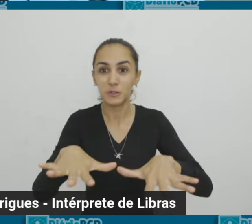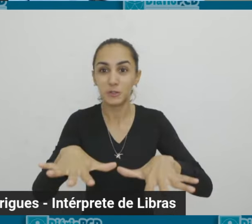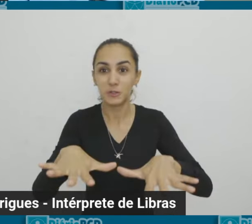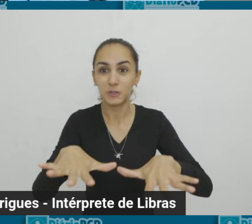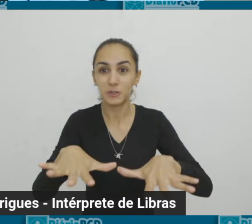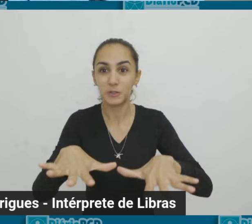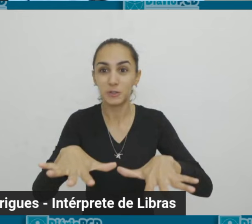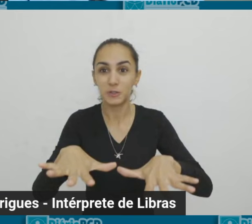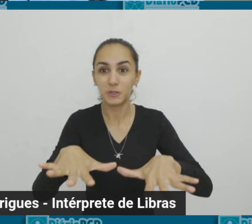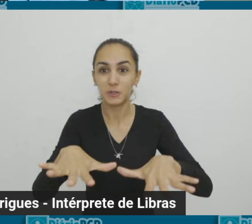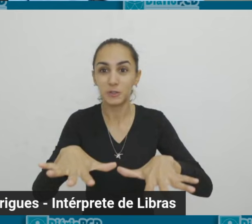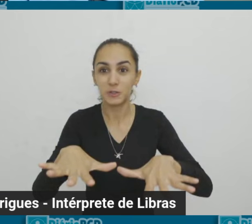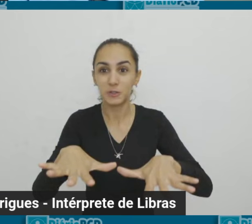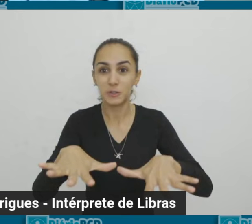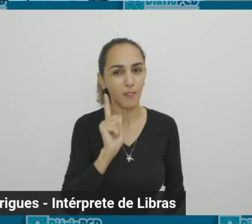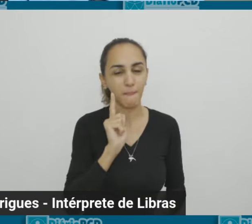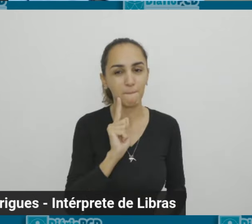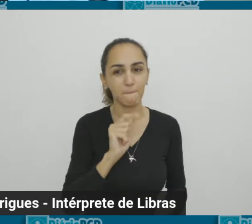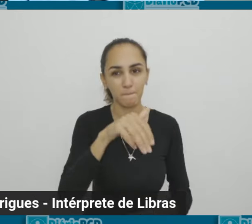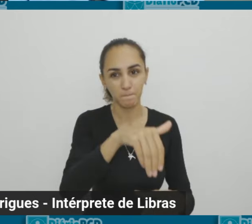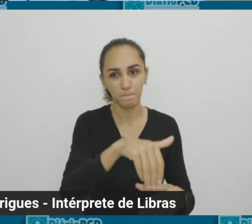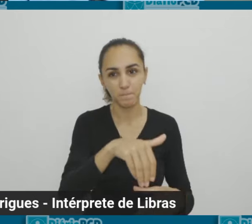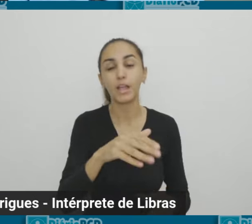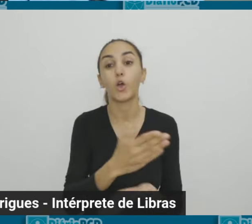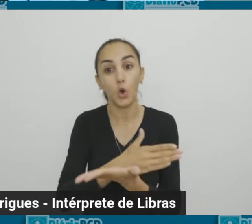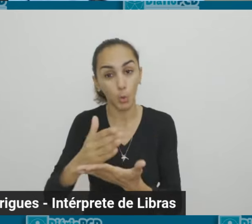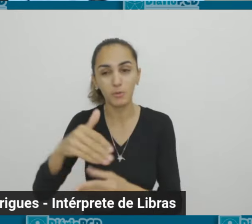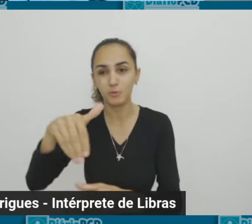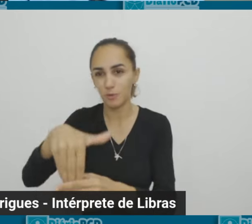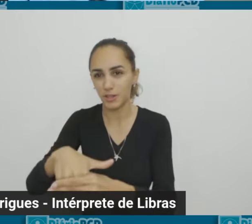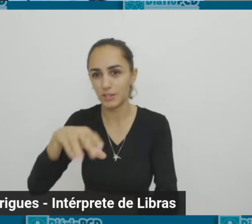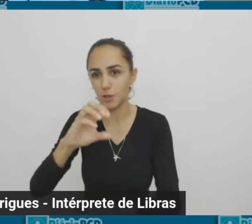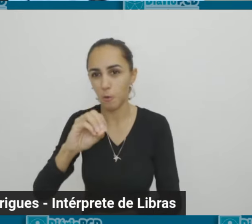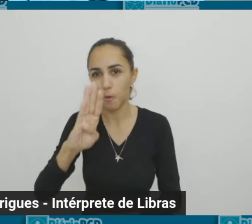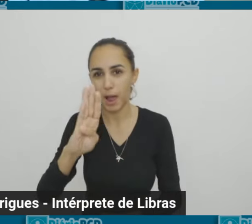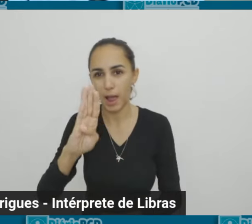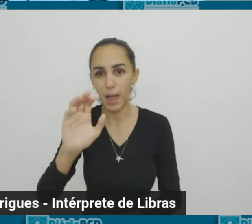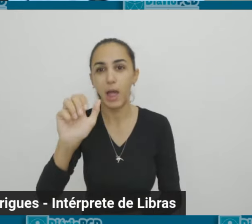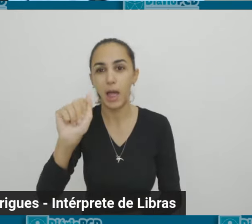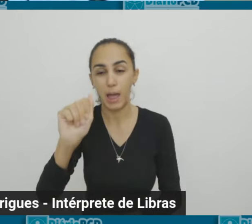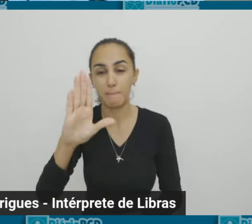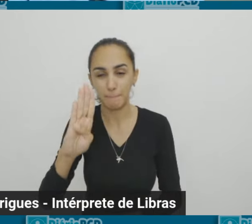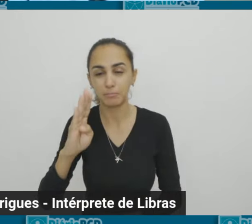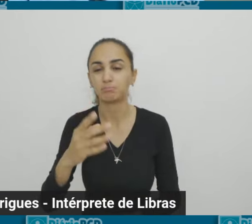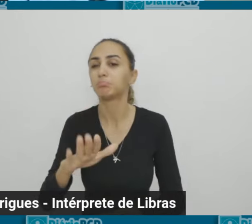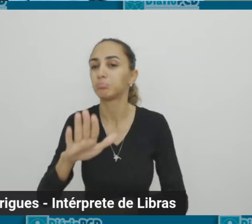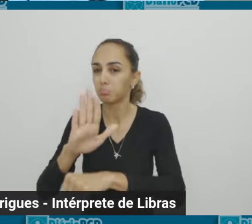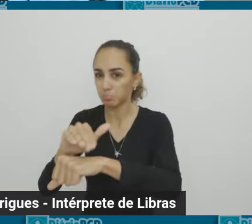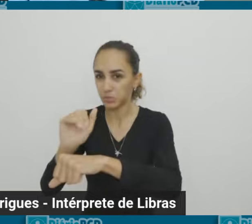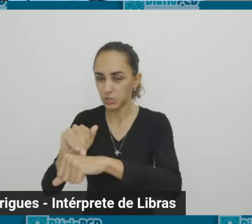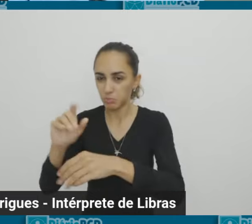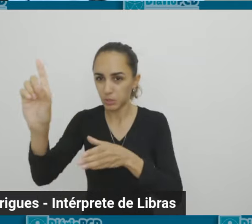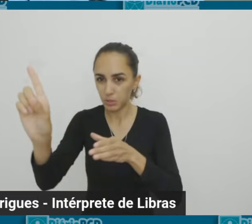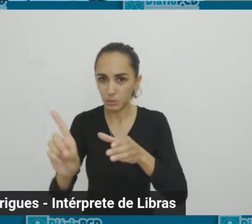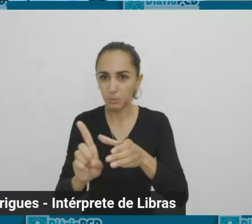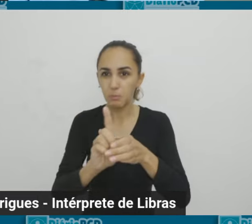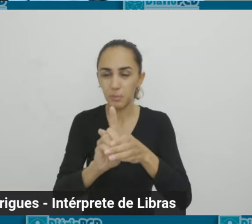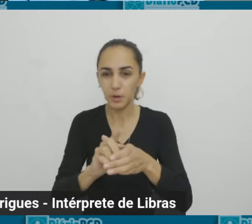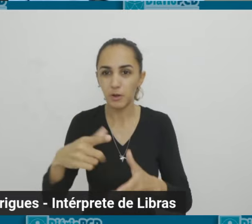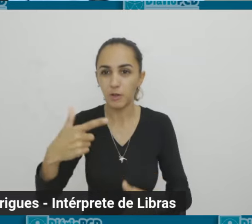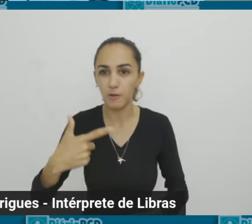as eleições da OAB, me chamaram para fazer parte no cargo de vice-presidente da CAAM, agora estou licenciada pelo